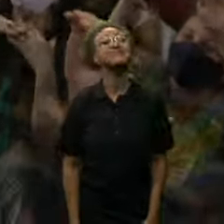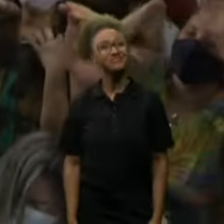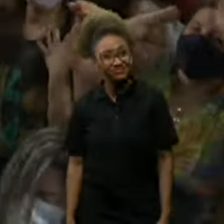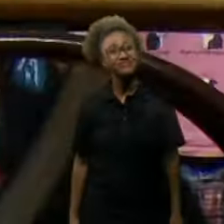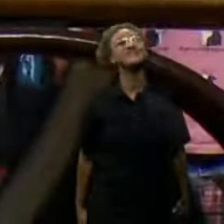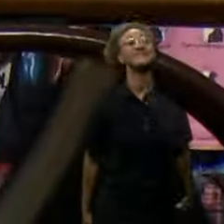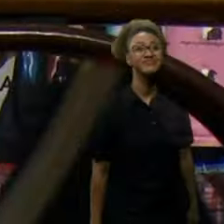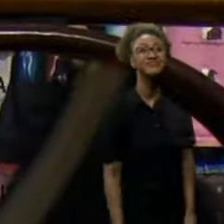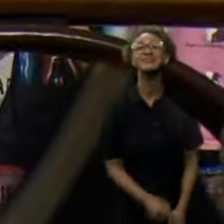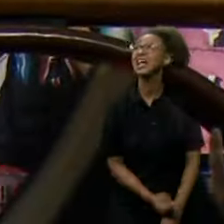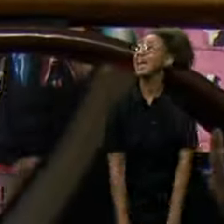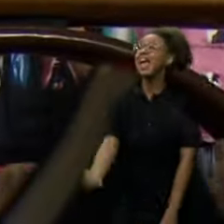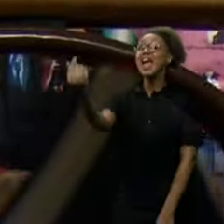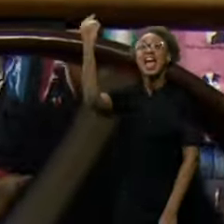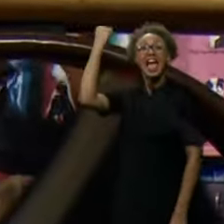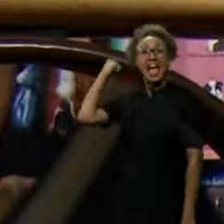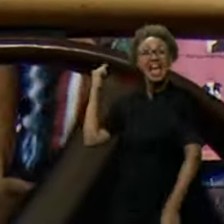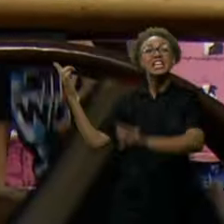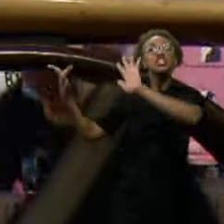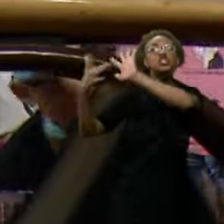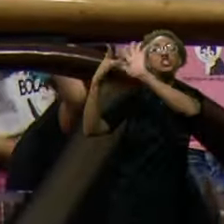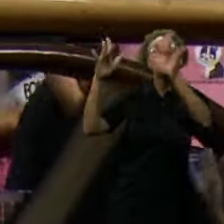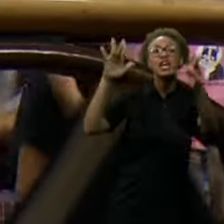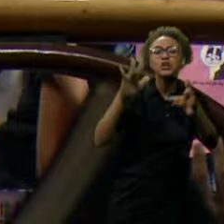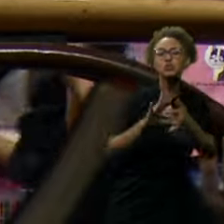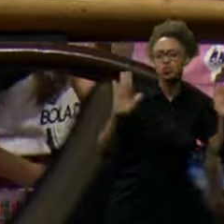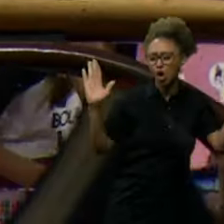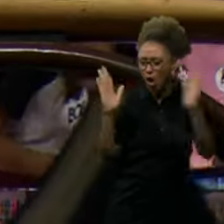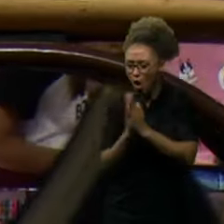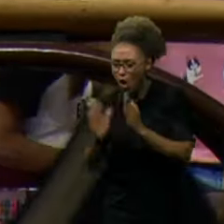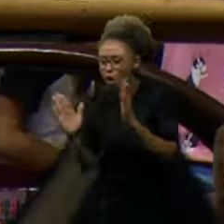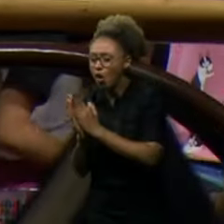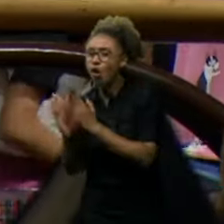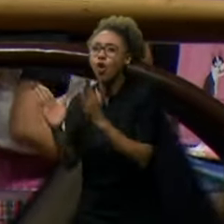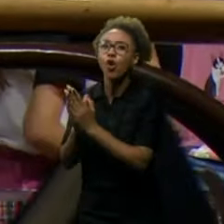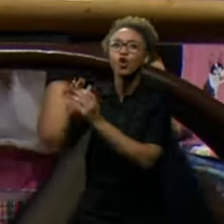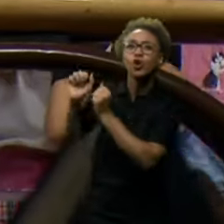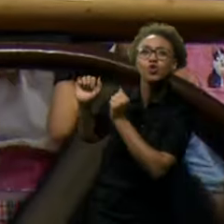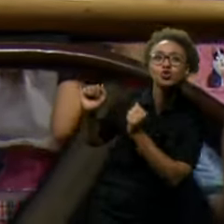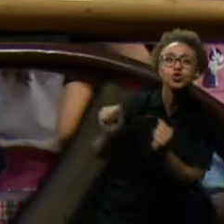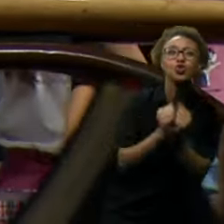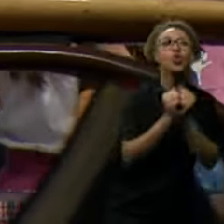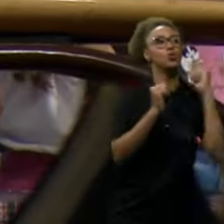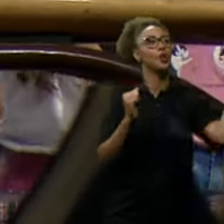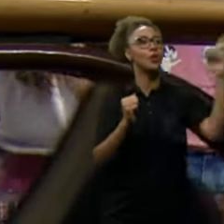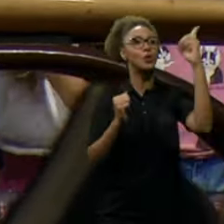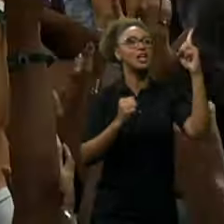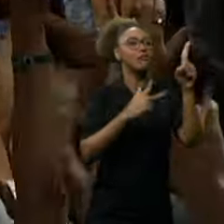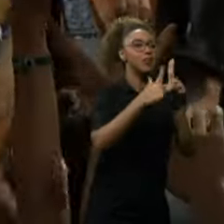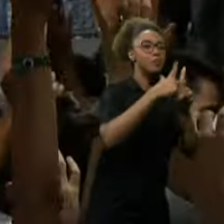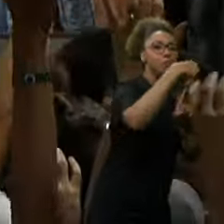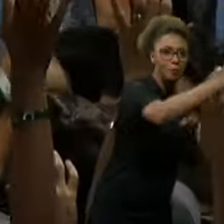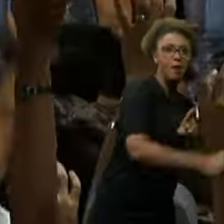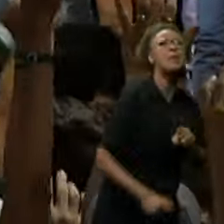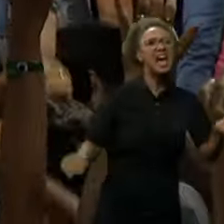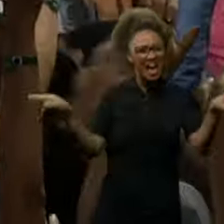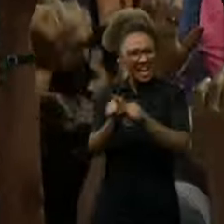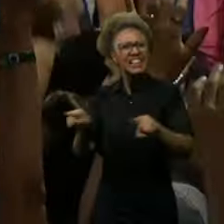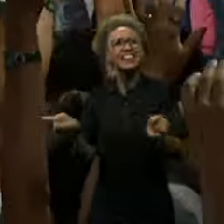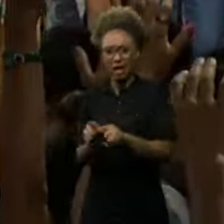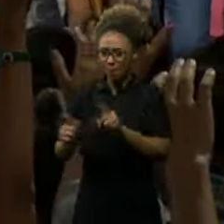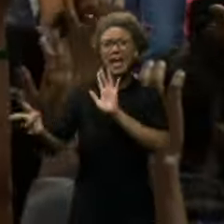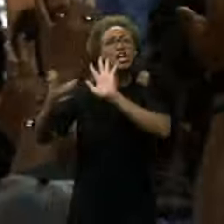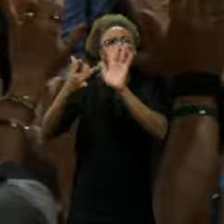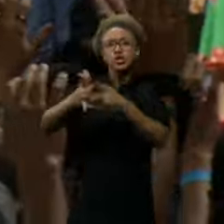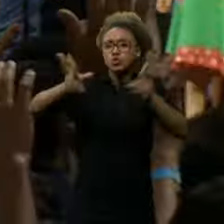por entre o herói Brandão a Vitória Davi vai como esconder espada se você